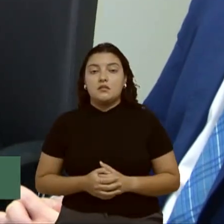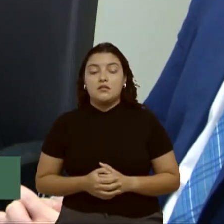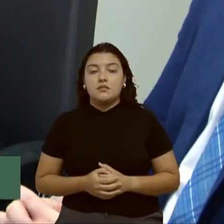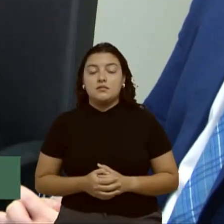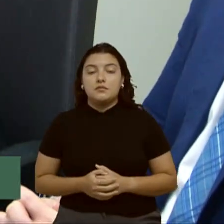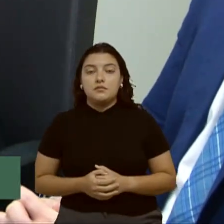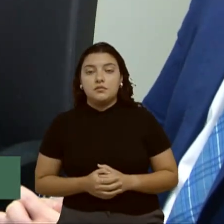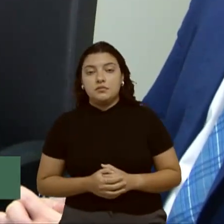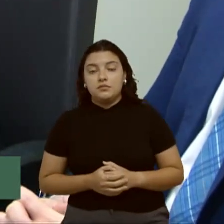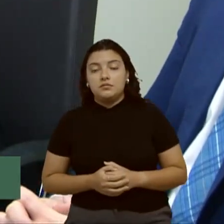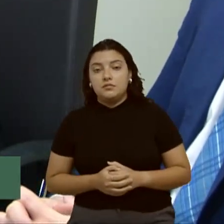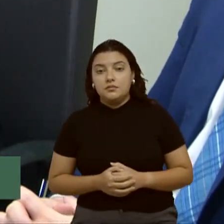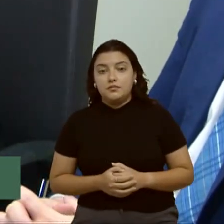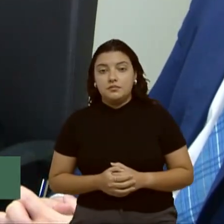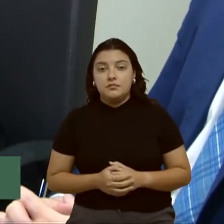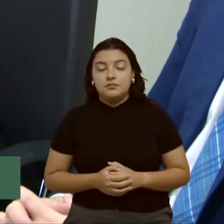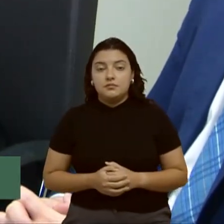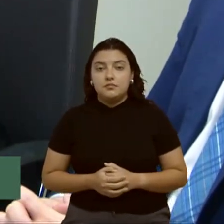primeira vice-presidente,